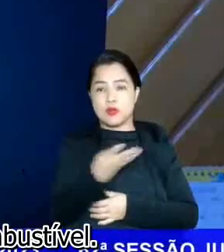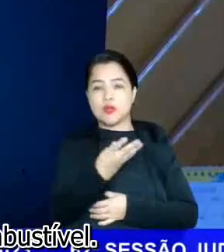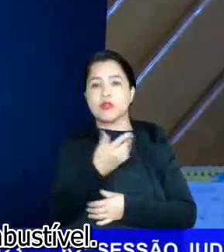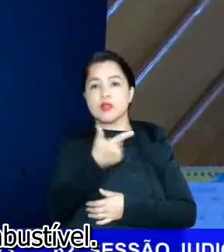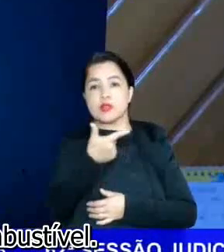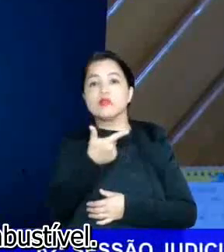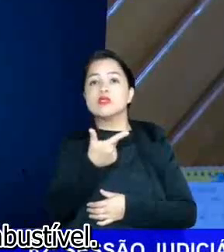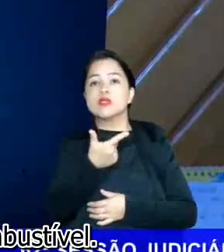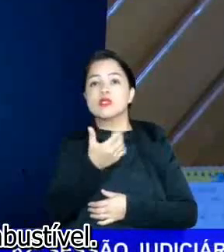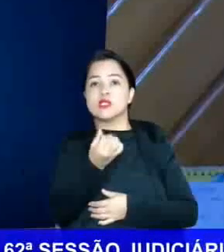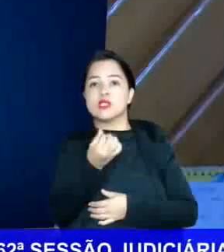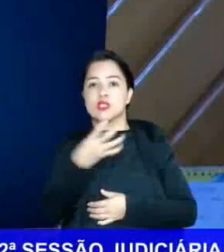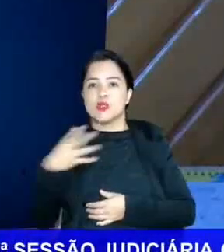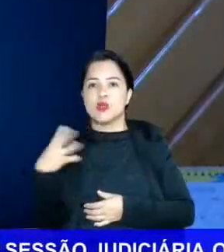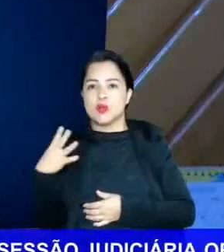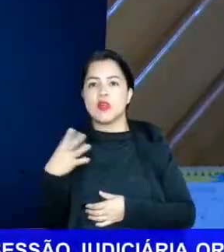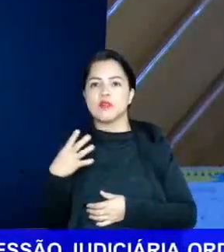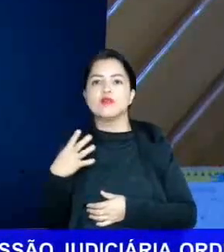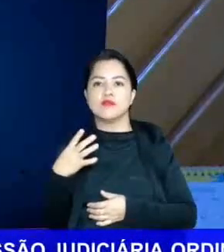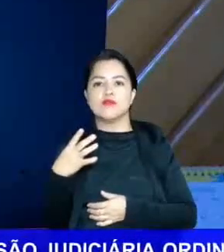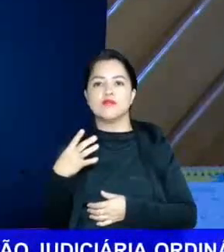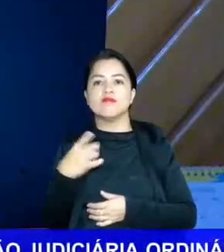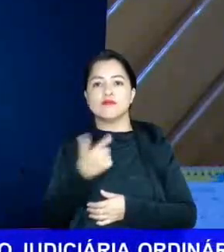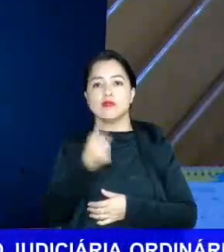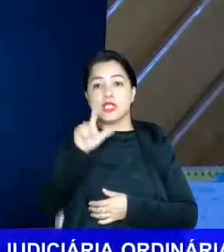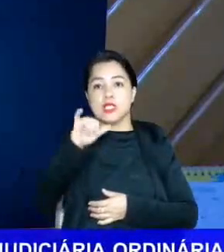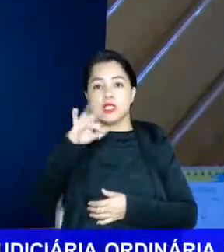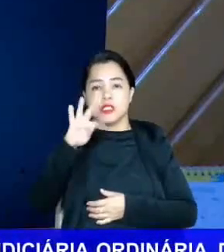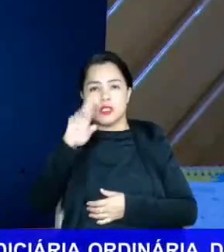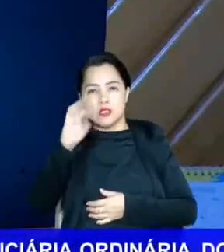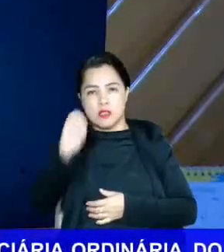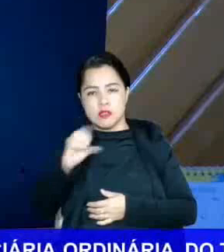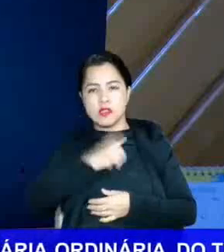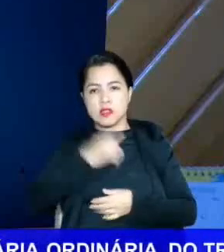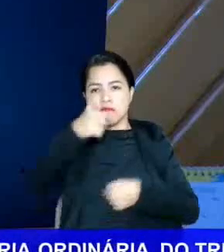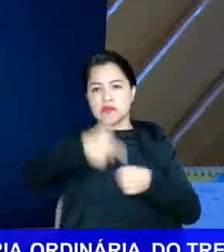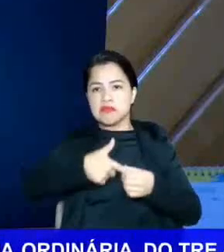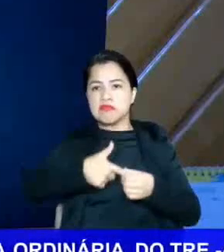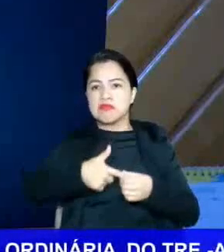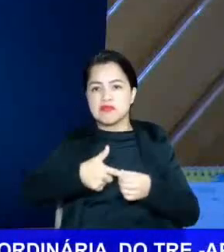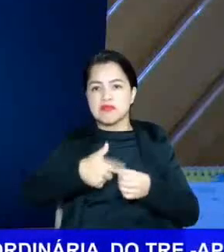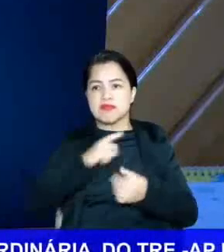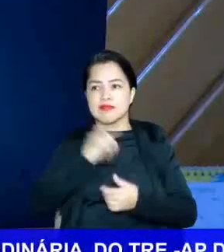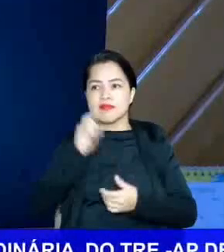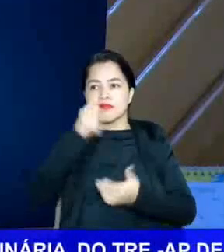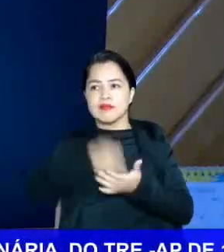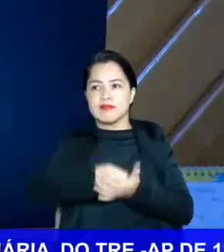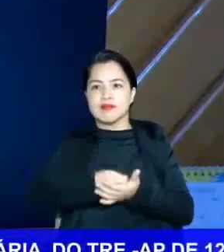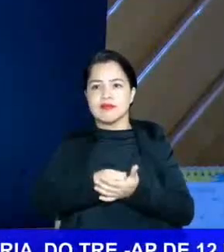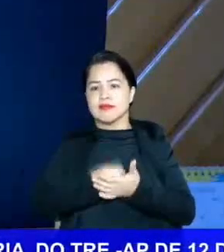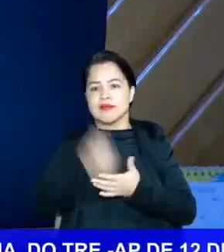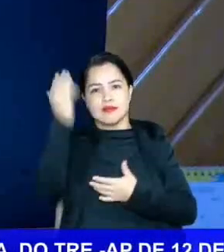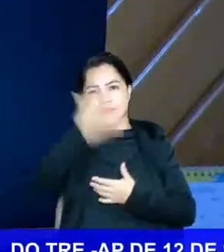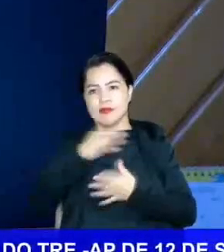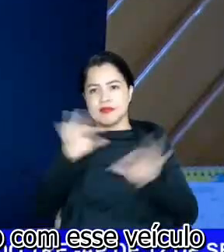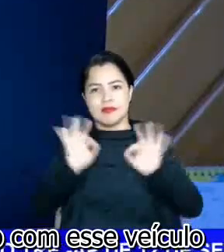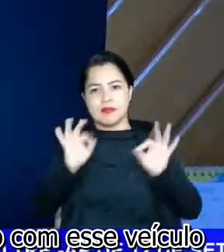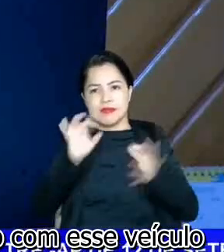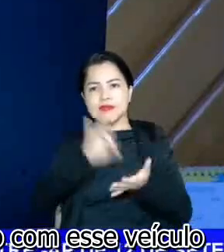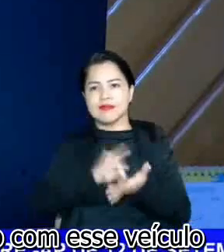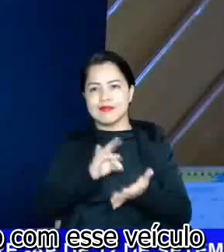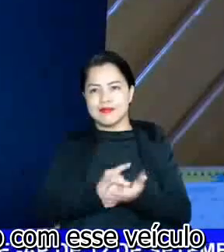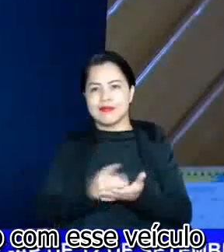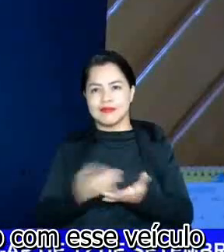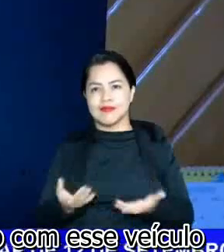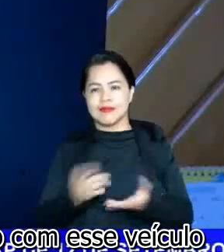4.264 litros de combustível. Um gasto assim que não parece real,